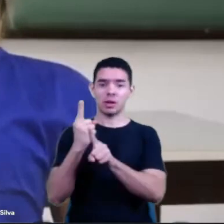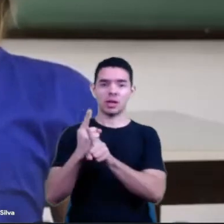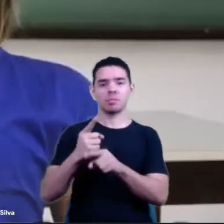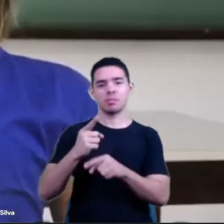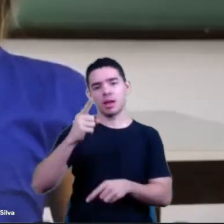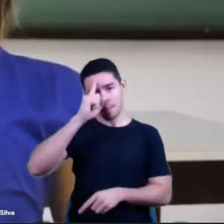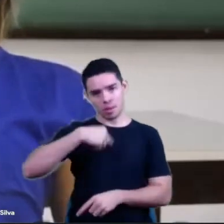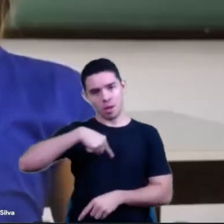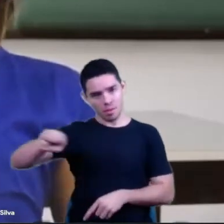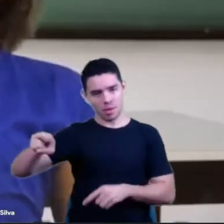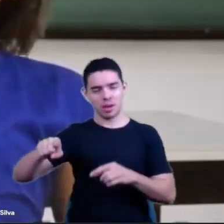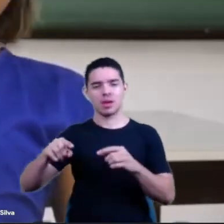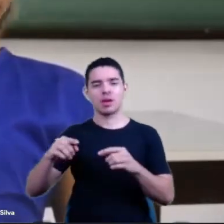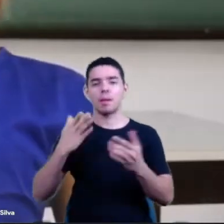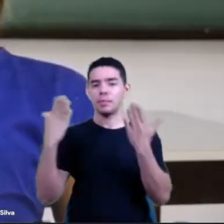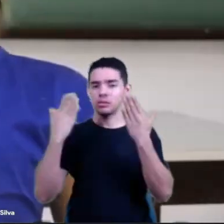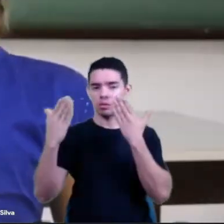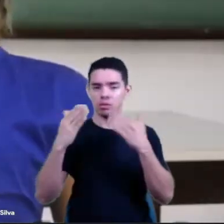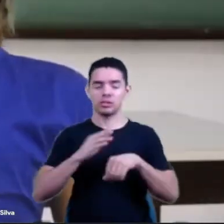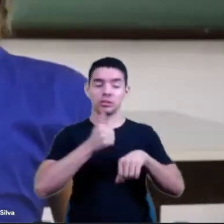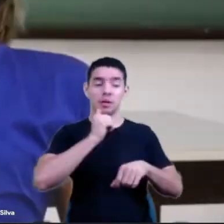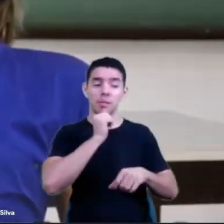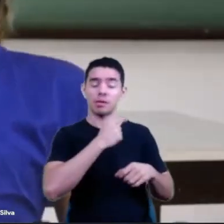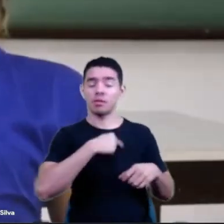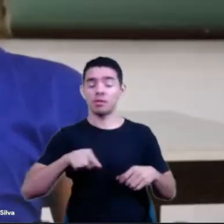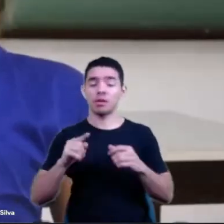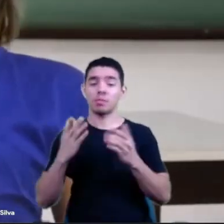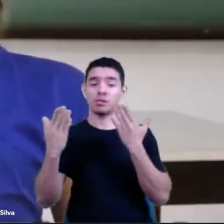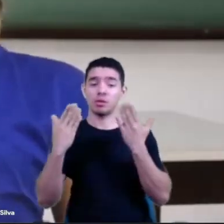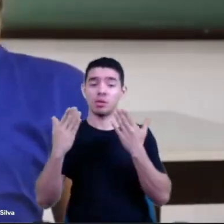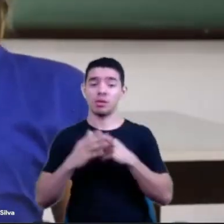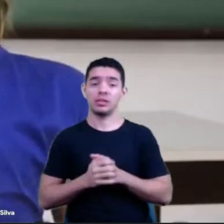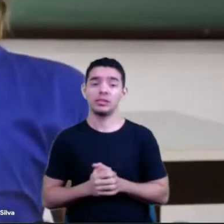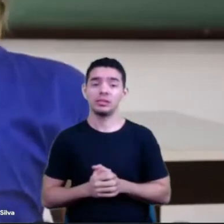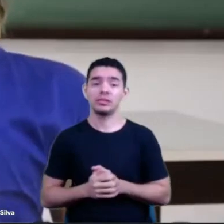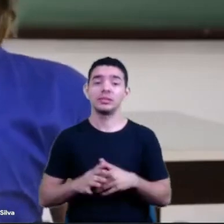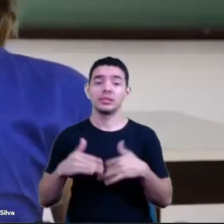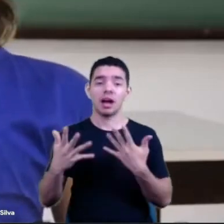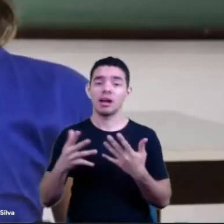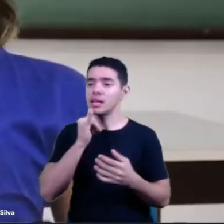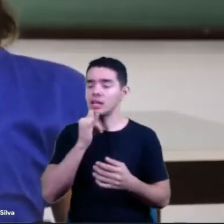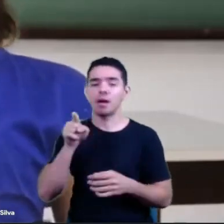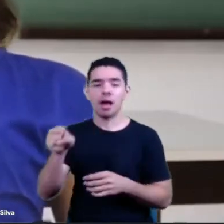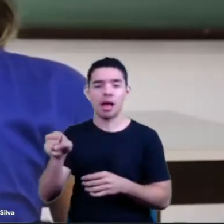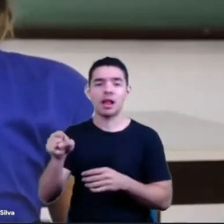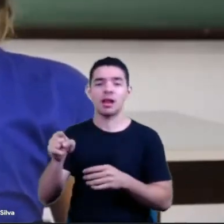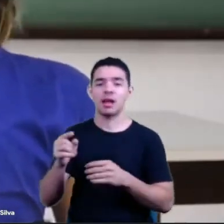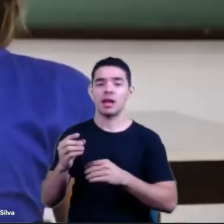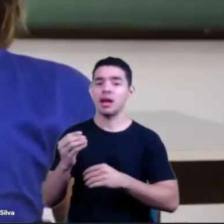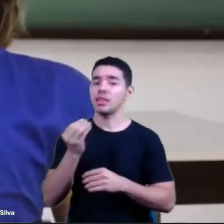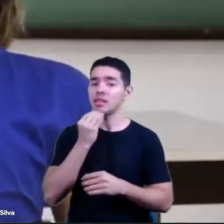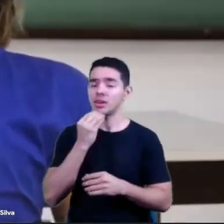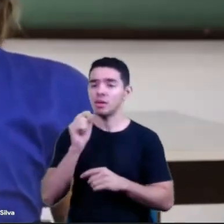para o psicólogo. Chamaram minha mãe para ir no colégio e me mandaram para o psicólogo, que era uma freira. E ao invés de ela me